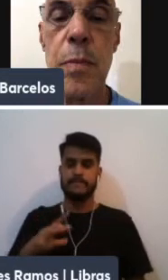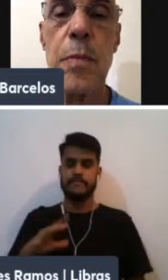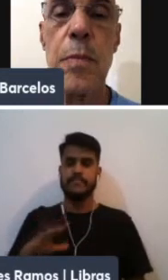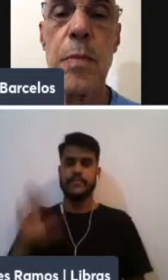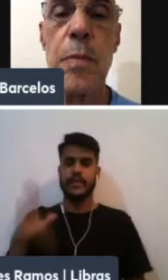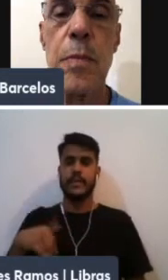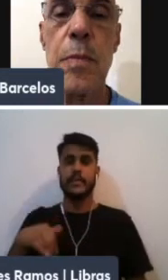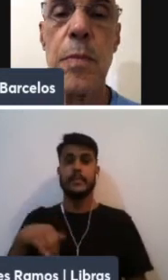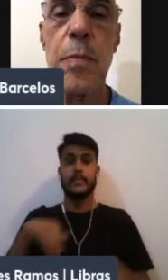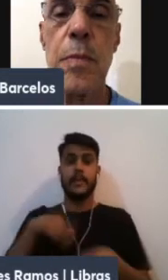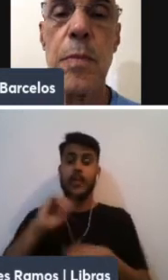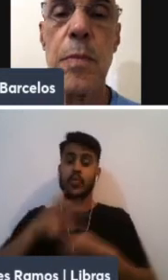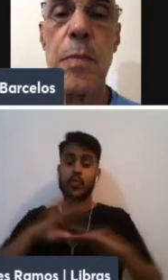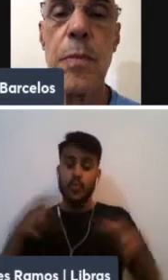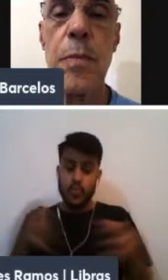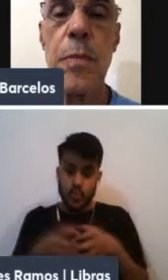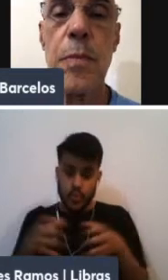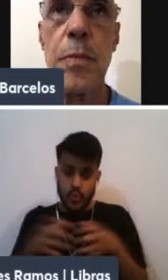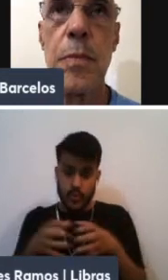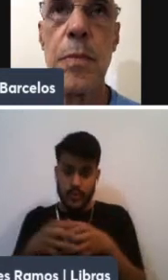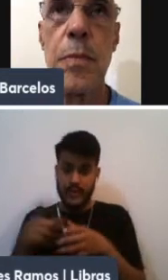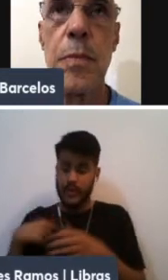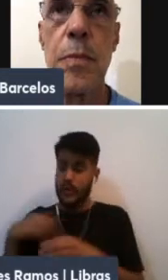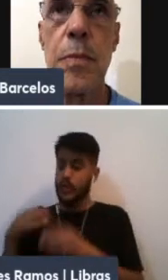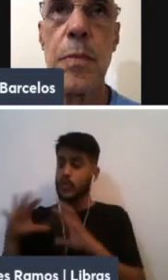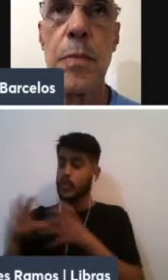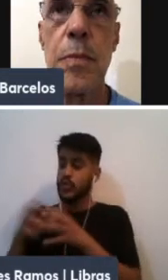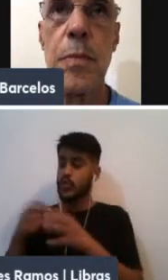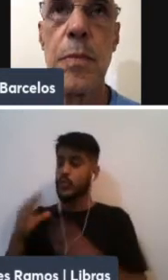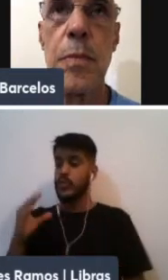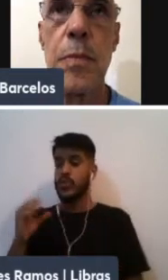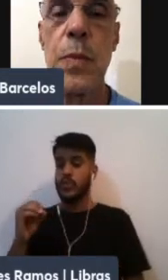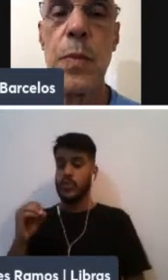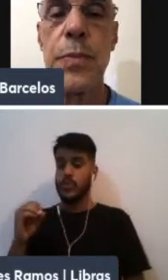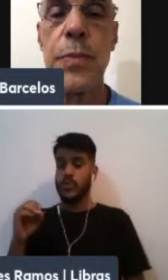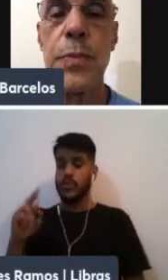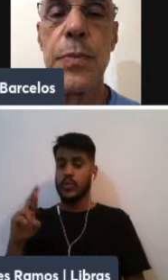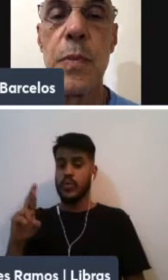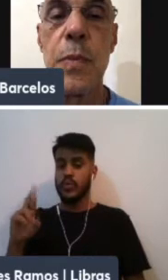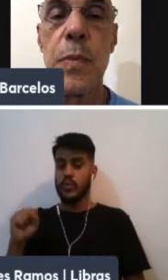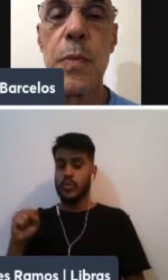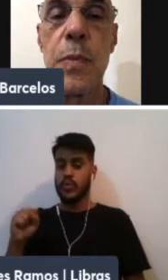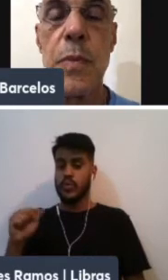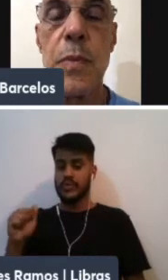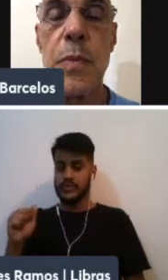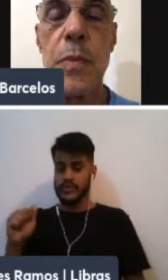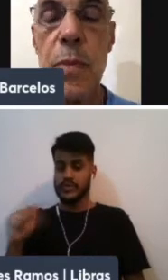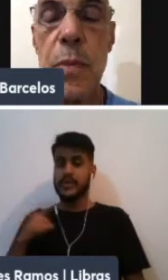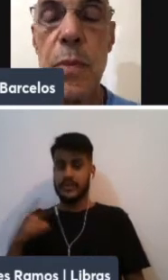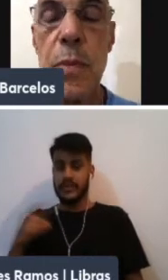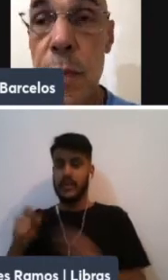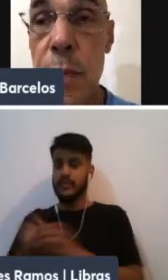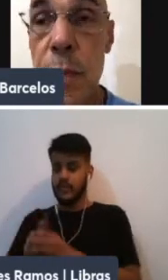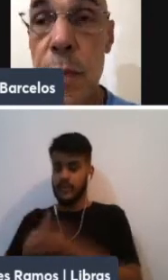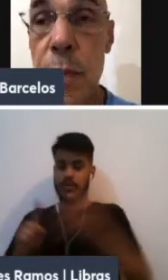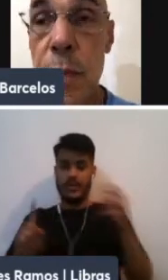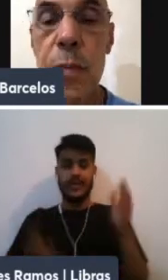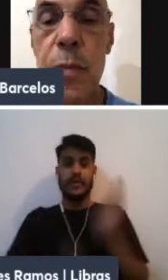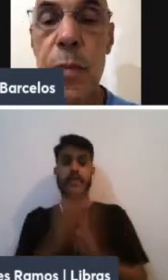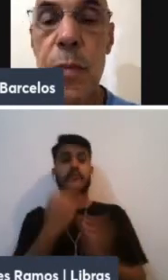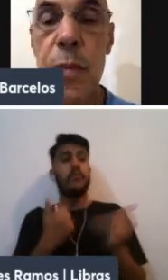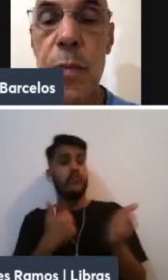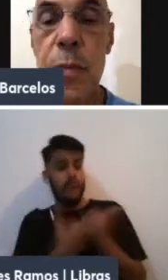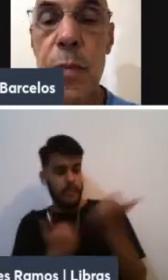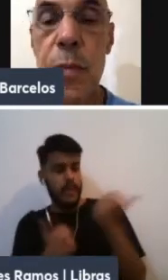um grupo, né, que saiu do grupo Corsa para cuidar da passeata do evento parada, mas com a perspectiva de abrir também